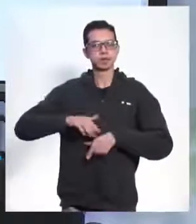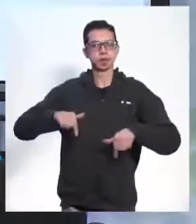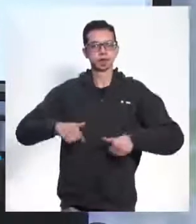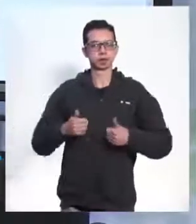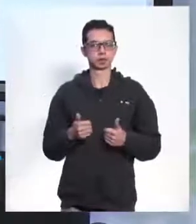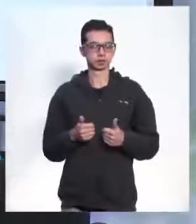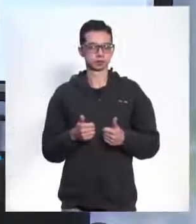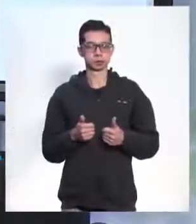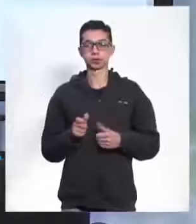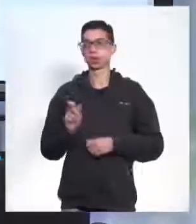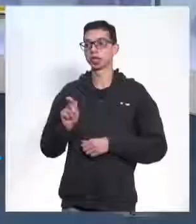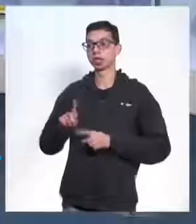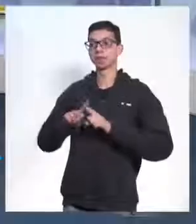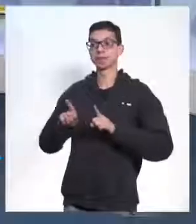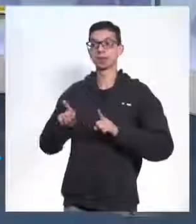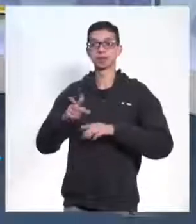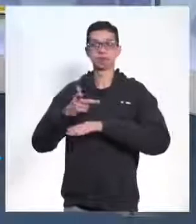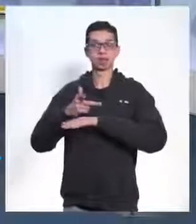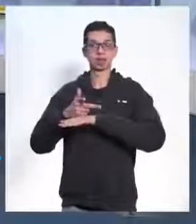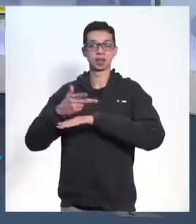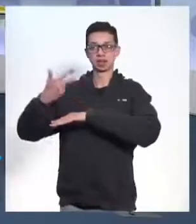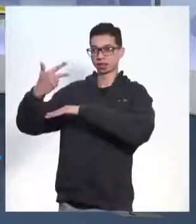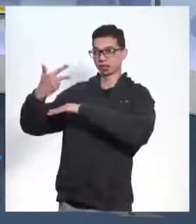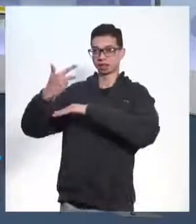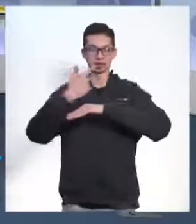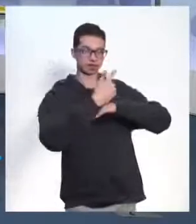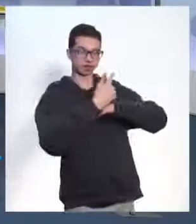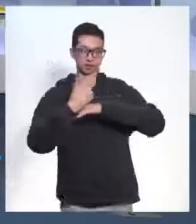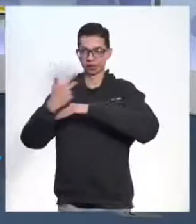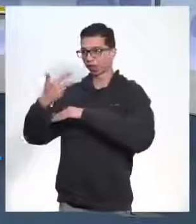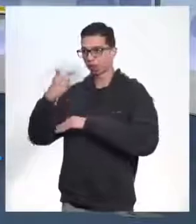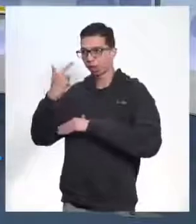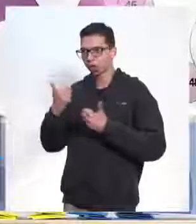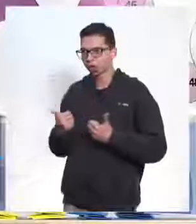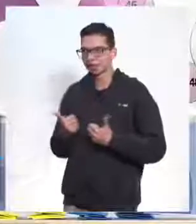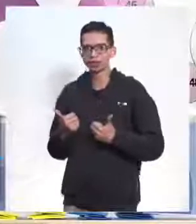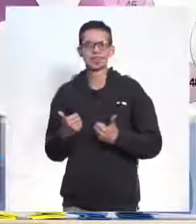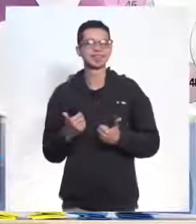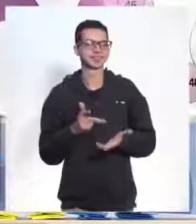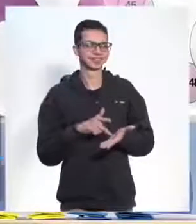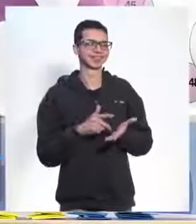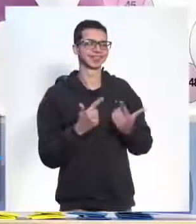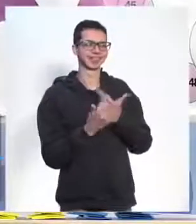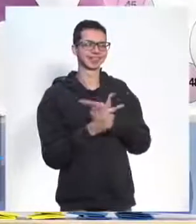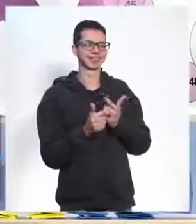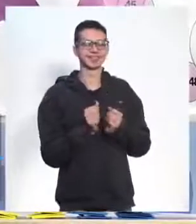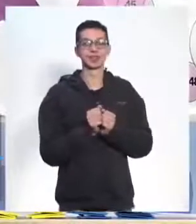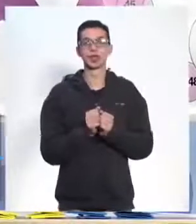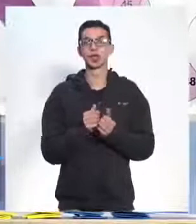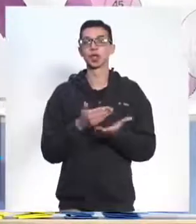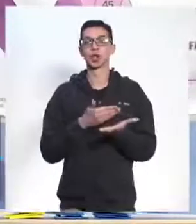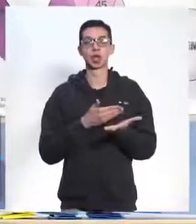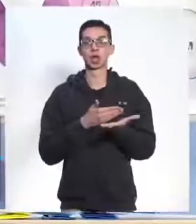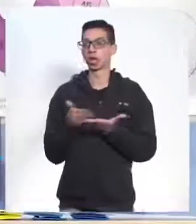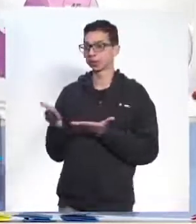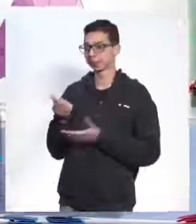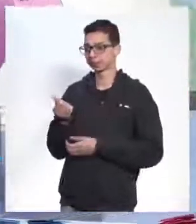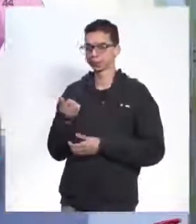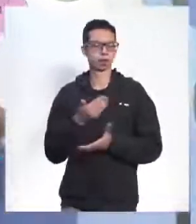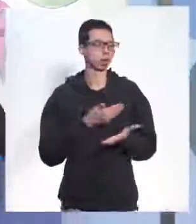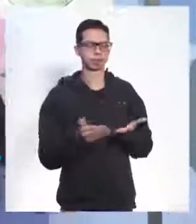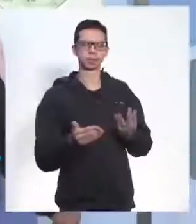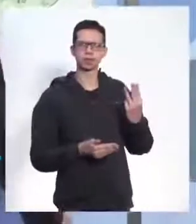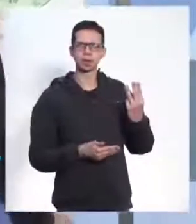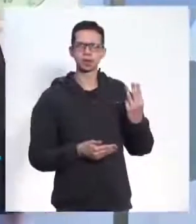vai deixar os câmeras doidinhos, né? É, Entendi. só para eles darem risada aqui. Vamos começar com 6. Não, vamos começar com 3, é mais fácil. Você quer começar com 3? Então